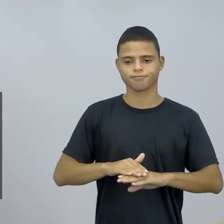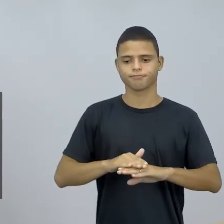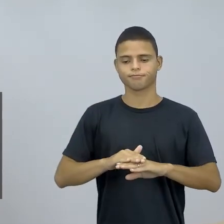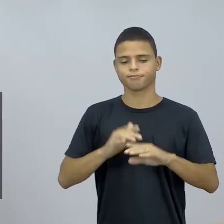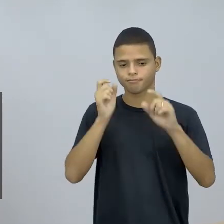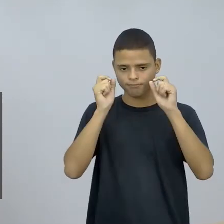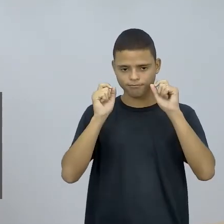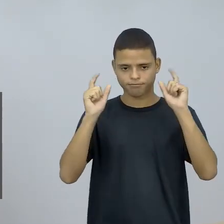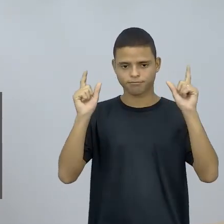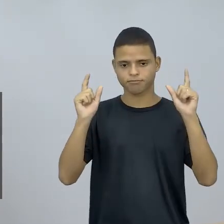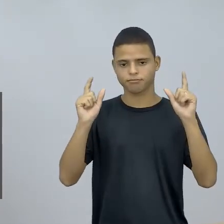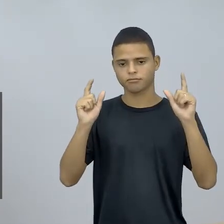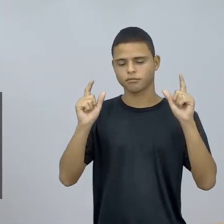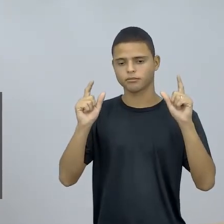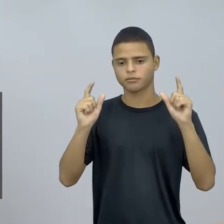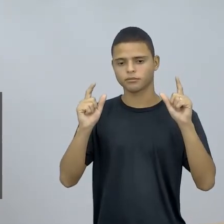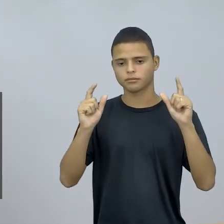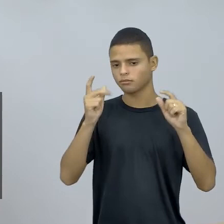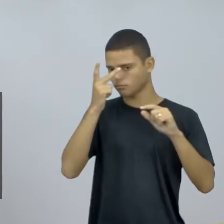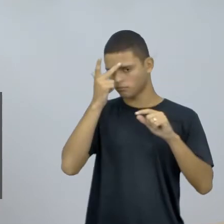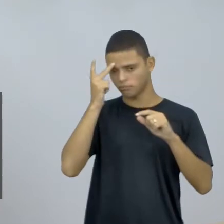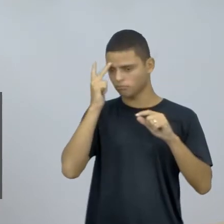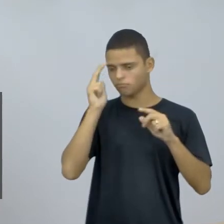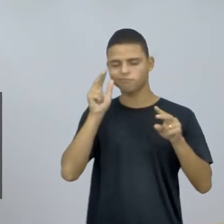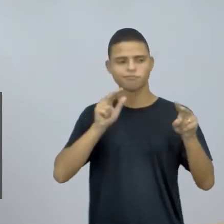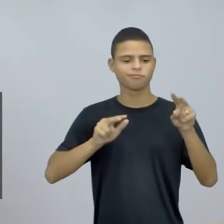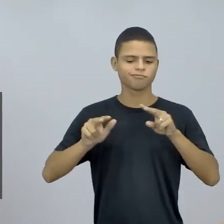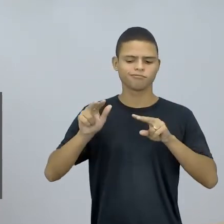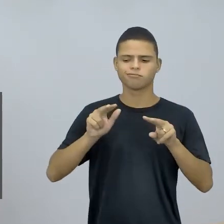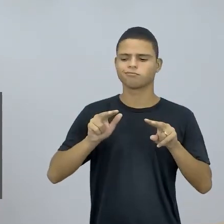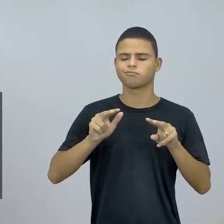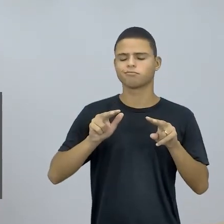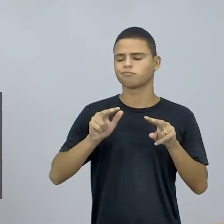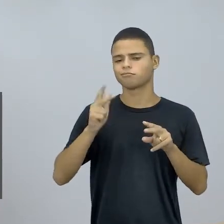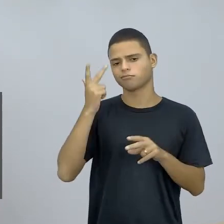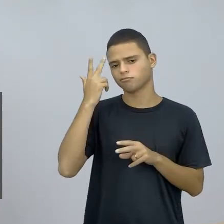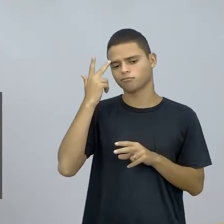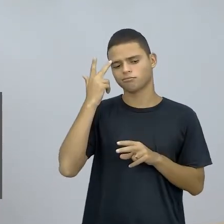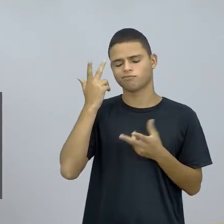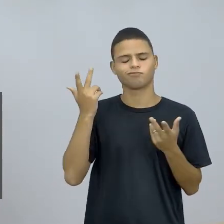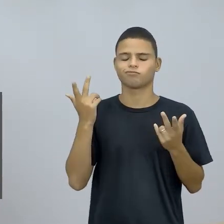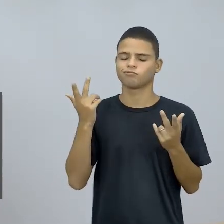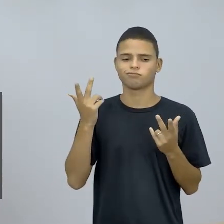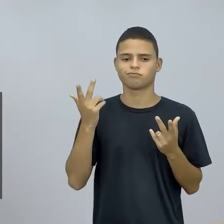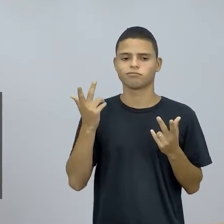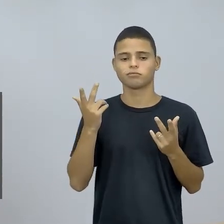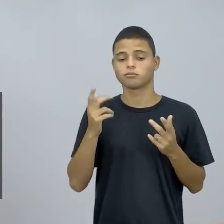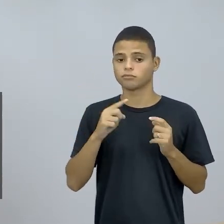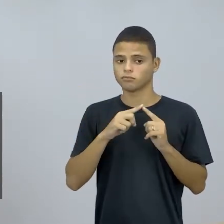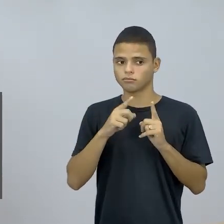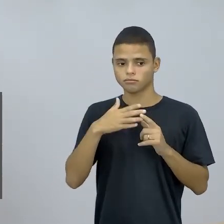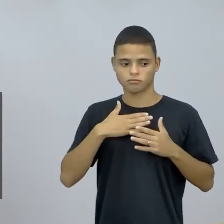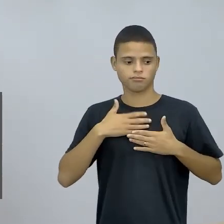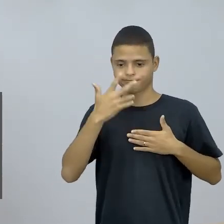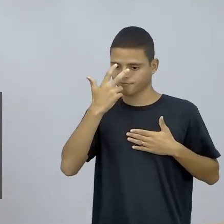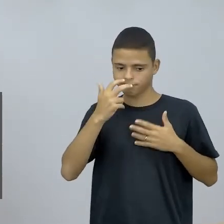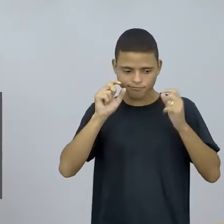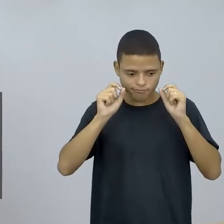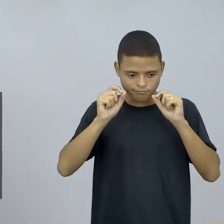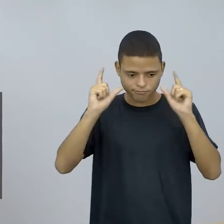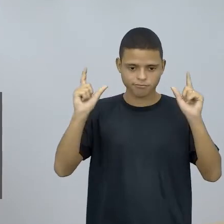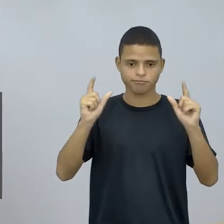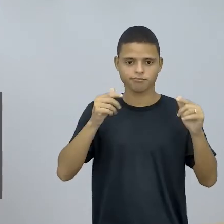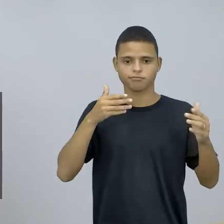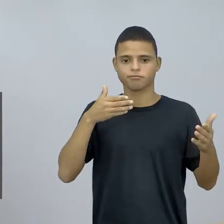atenção. Para quem enxerga, passa batido. E quando ele estava chegando na faculdade, tinha um